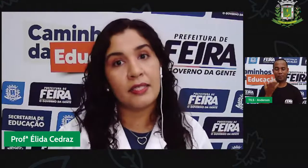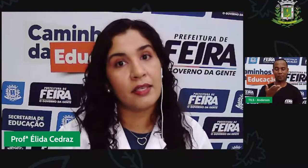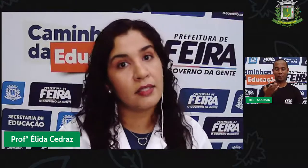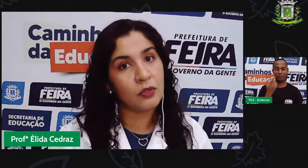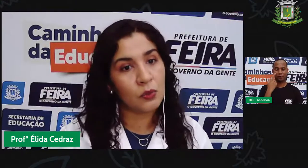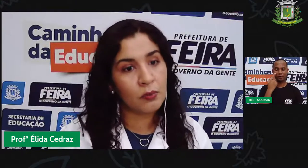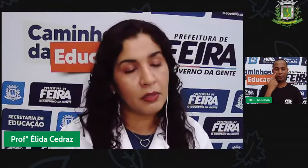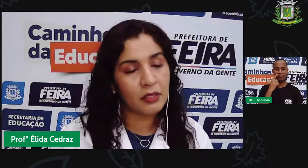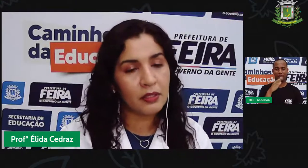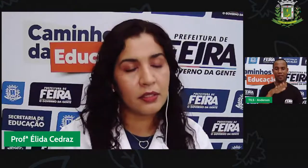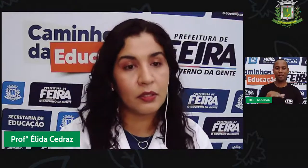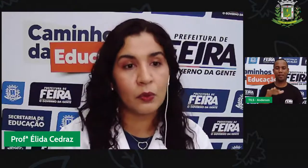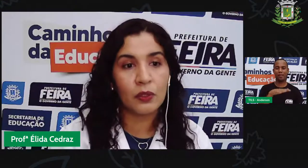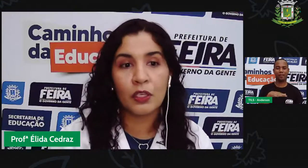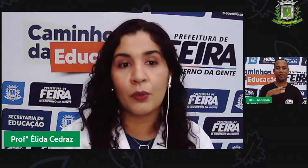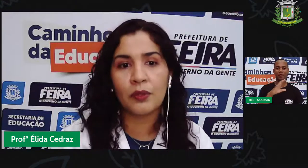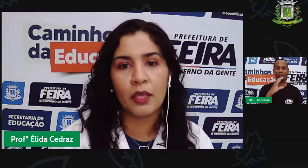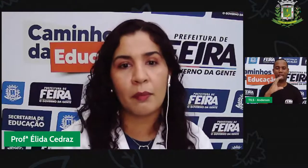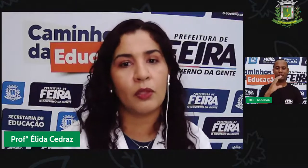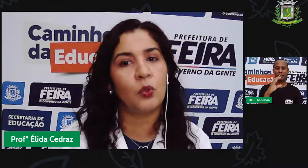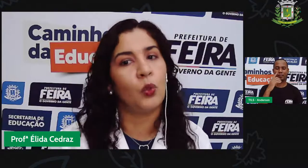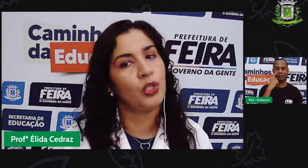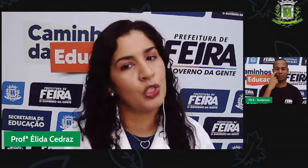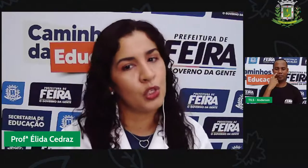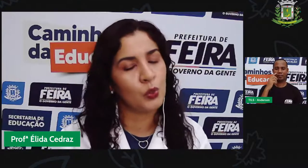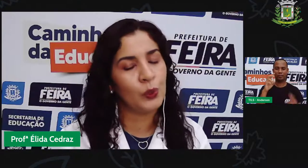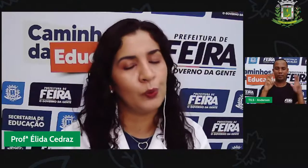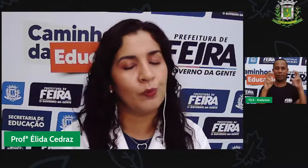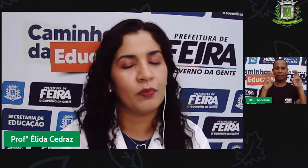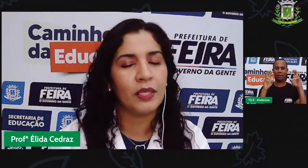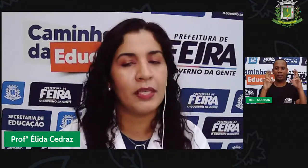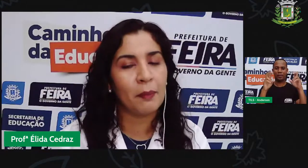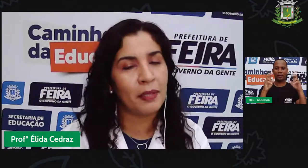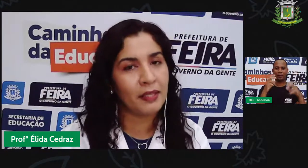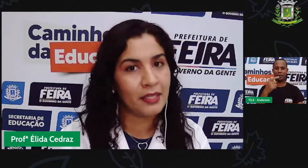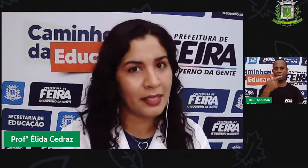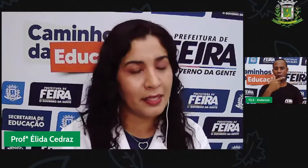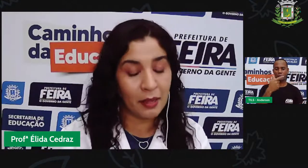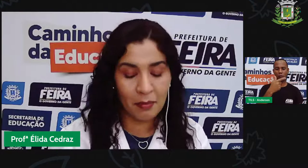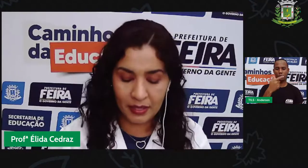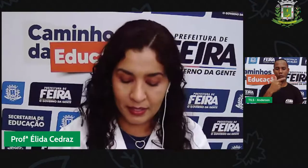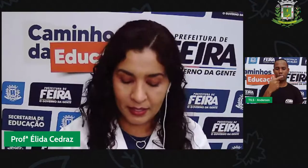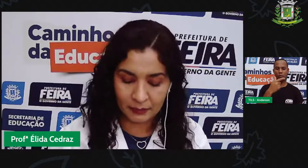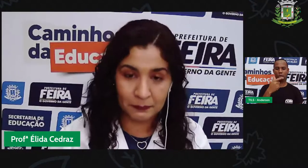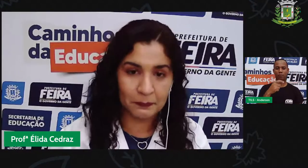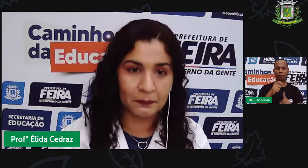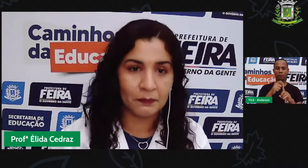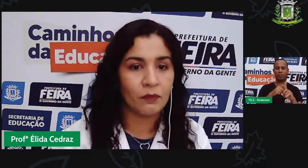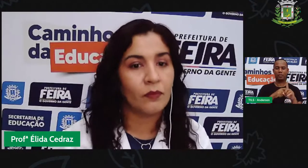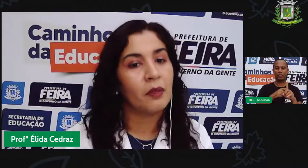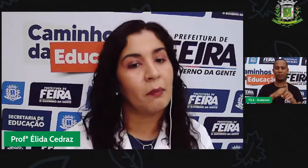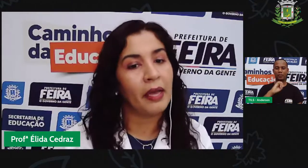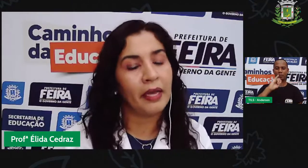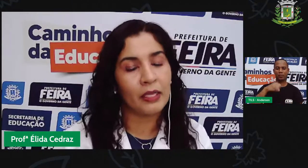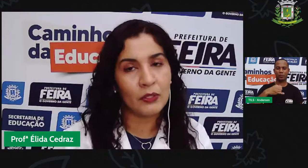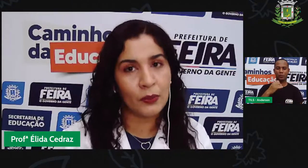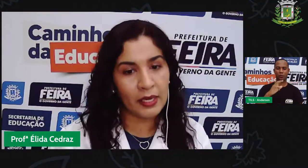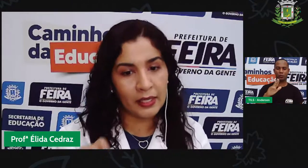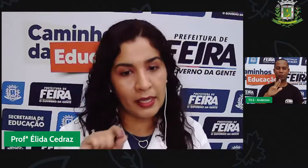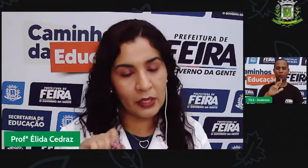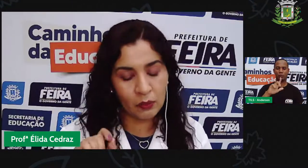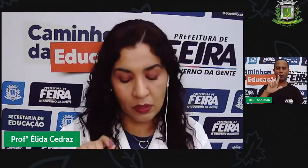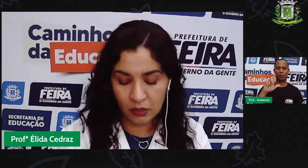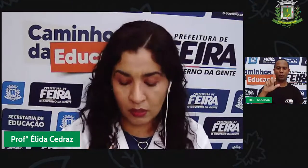área Ciências Humanas e o tema 2 de julho, Independência da Bahia. Marca aí no